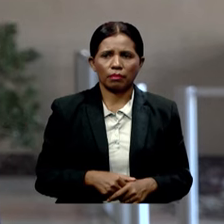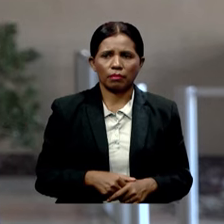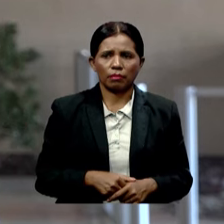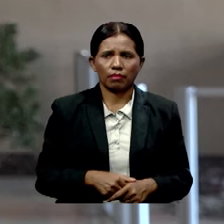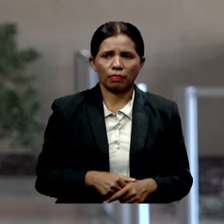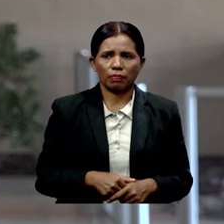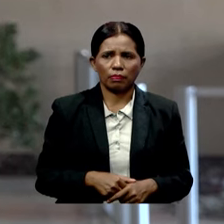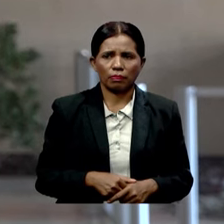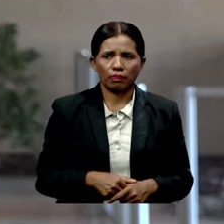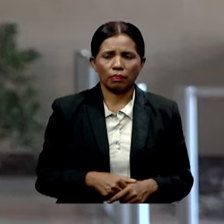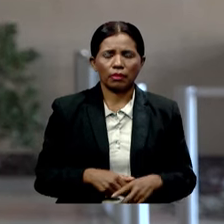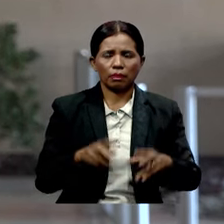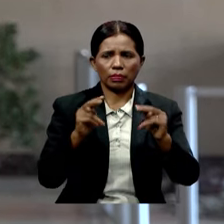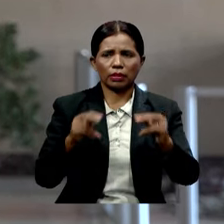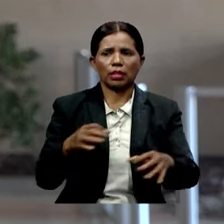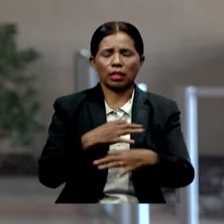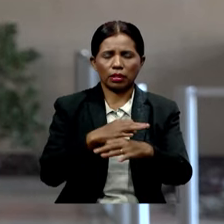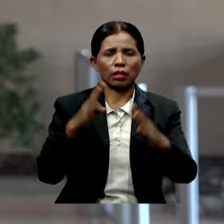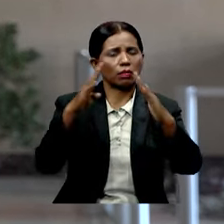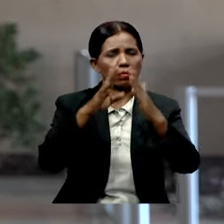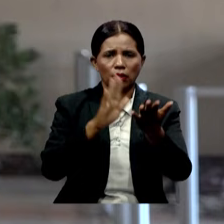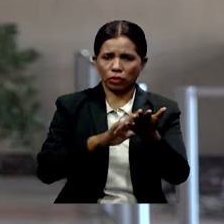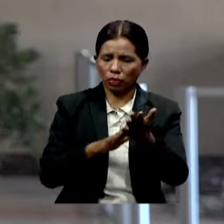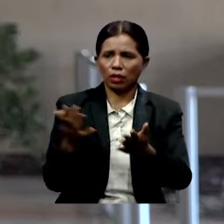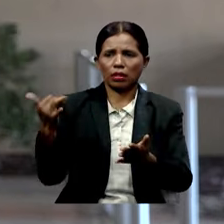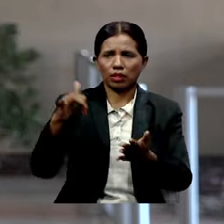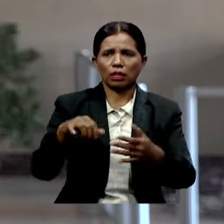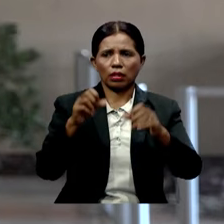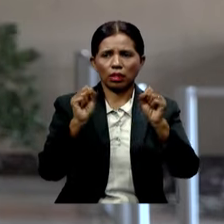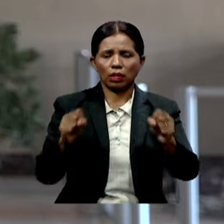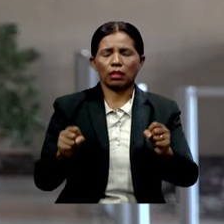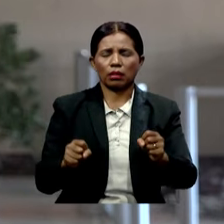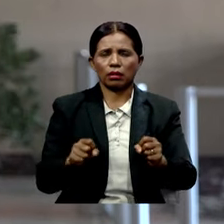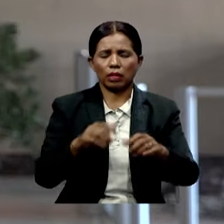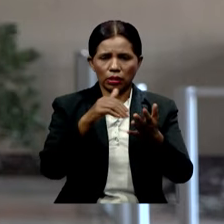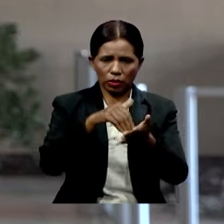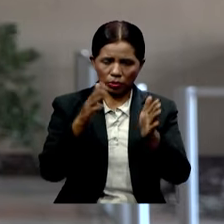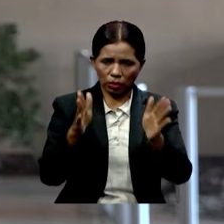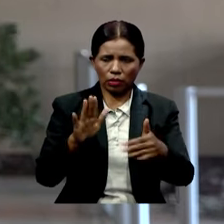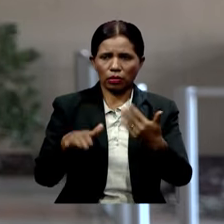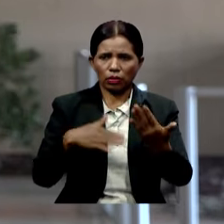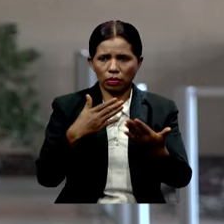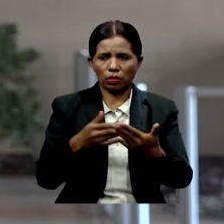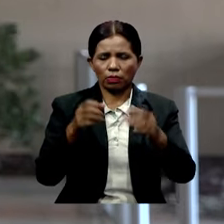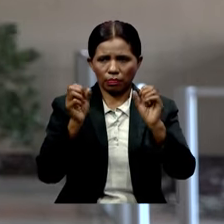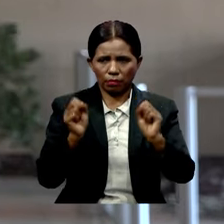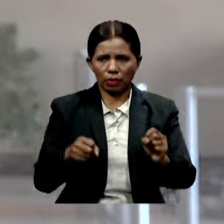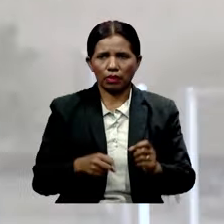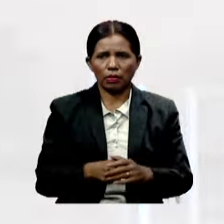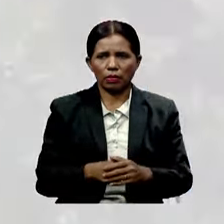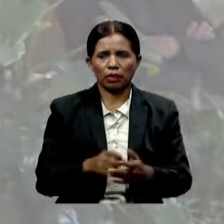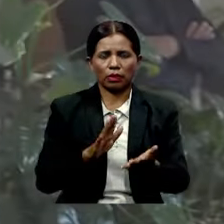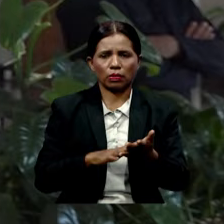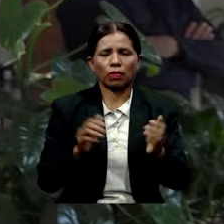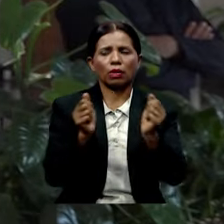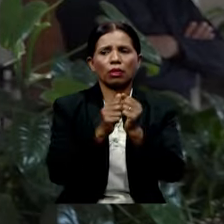maka precisa hadiah sekolah sira ne para bele alun sira student sira sekolah dia